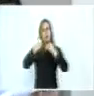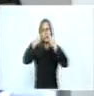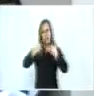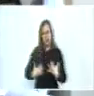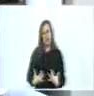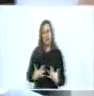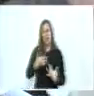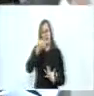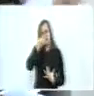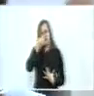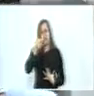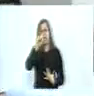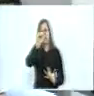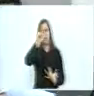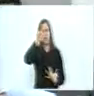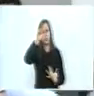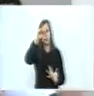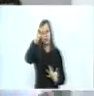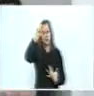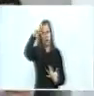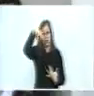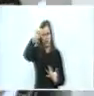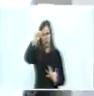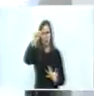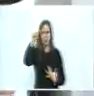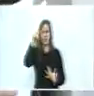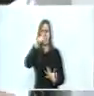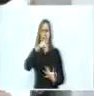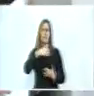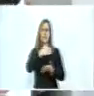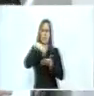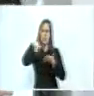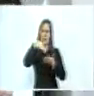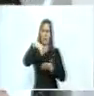Atenciosamente, Luciano Piovesan Leme, secretário de governo.